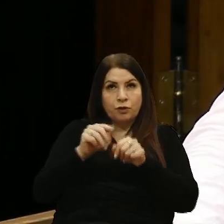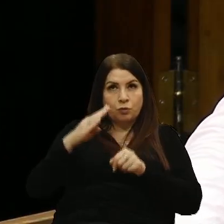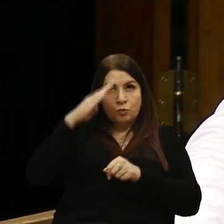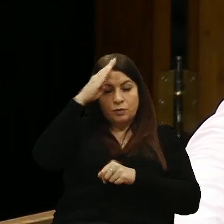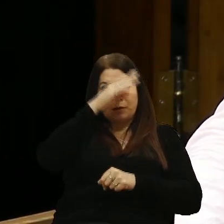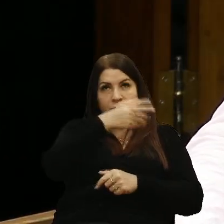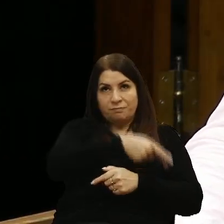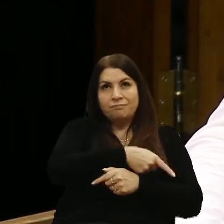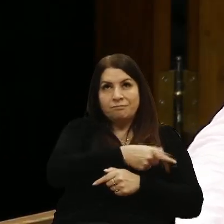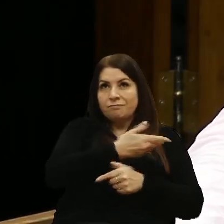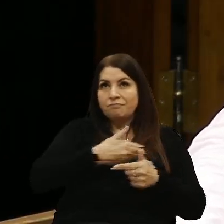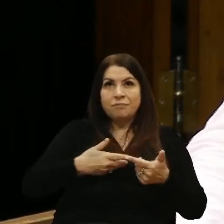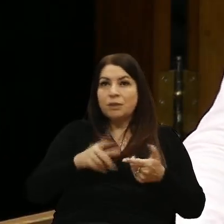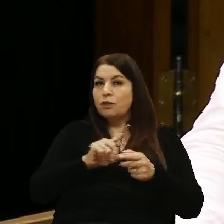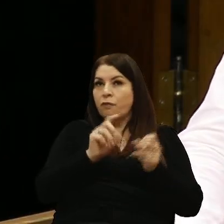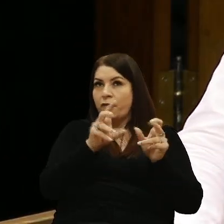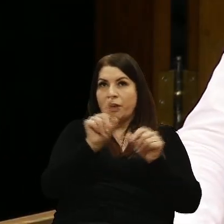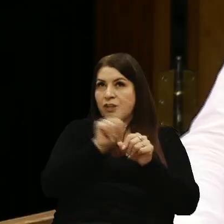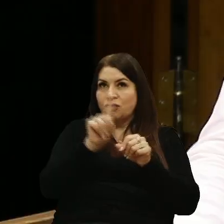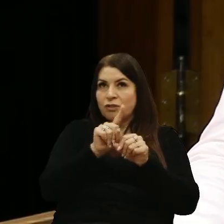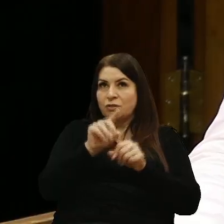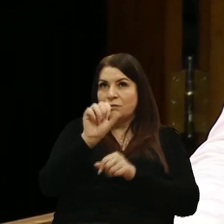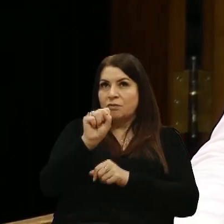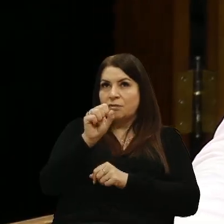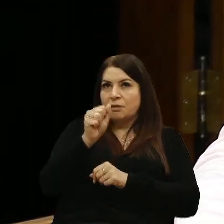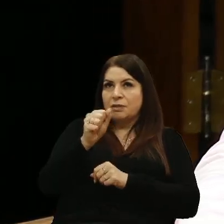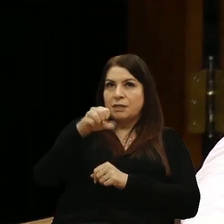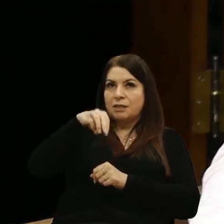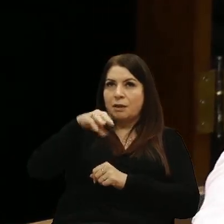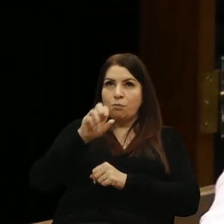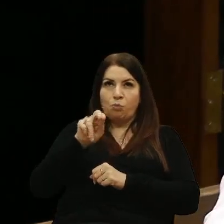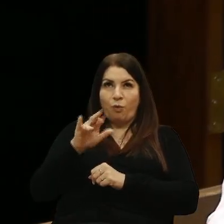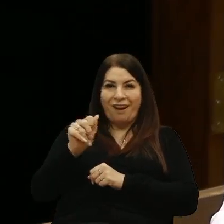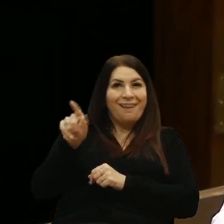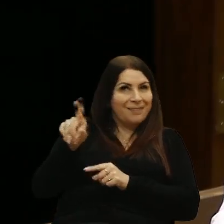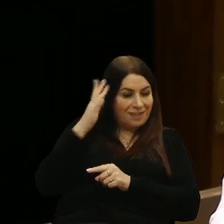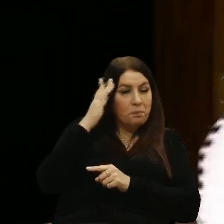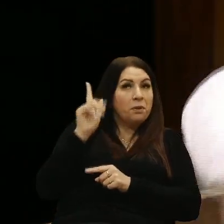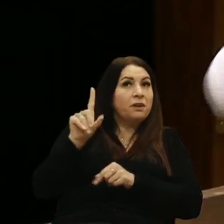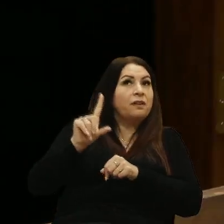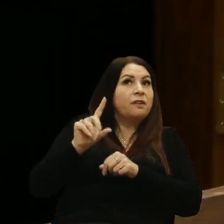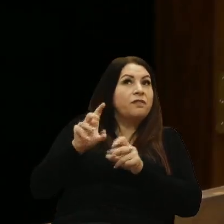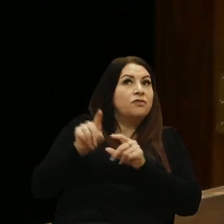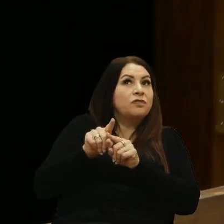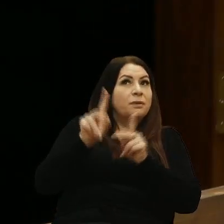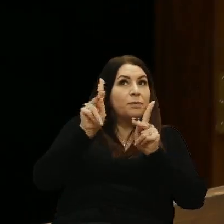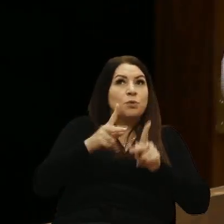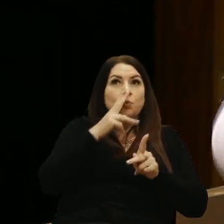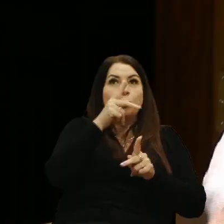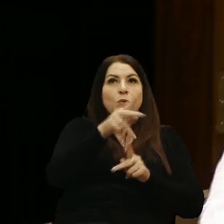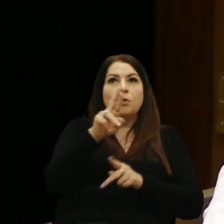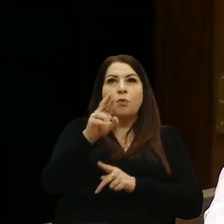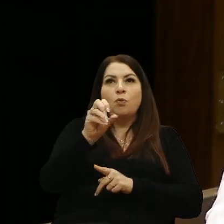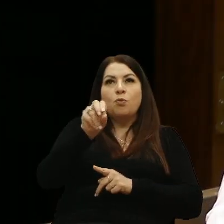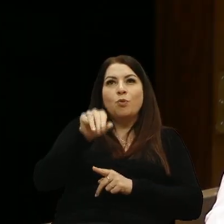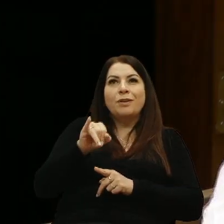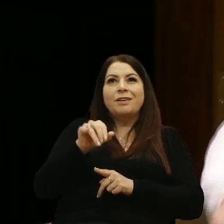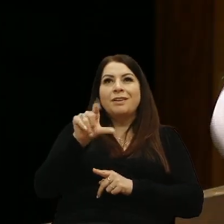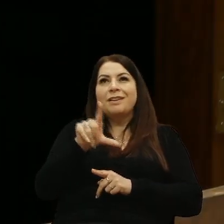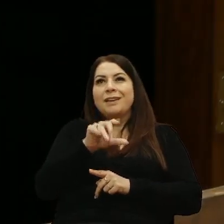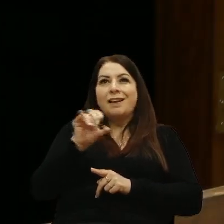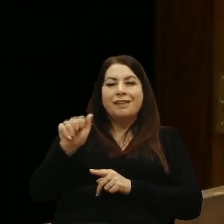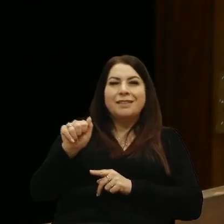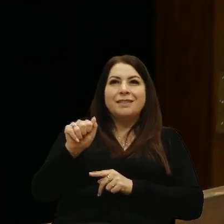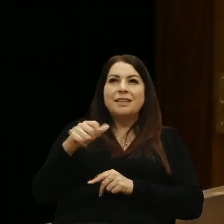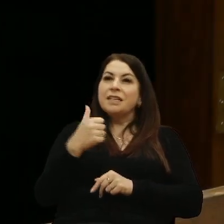3.000 fuzis. E não foi vendido na Samburá. Sabe por quem foi vendido? Por gente igual o Rony Lessa, que andava